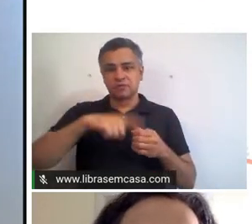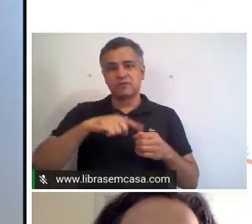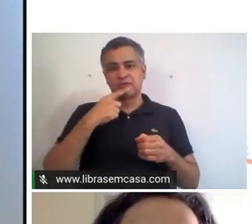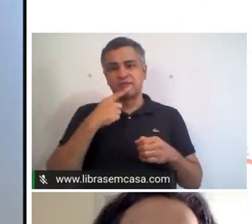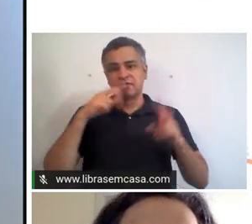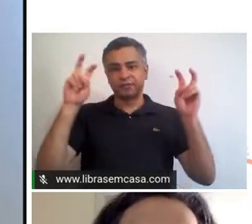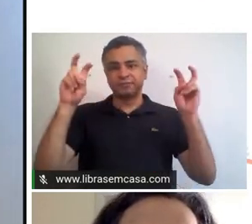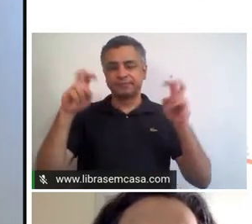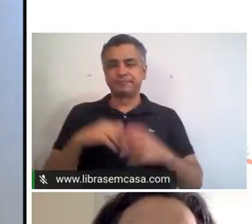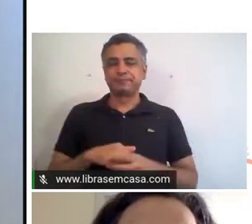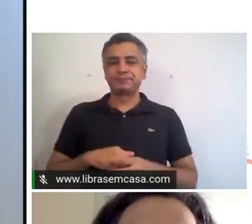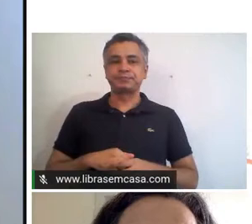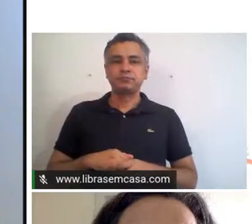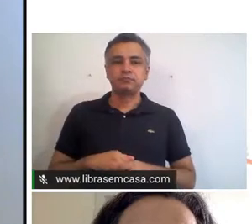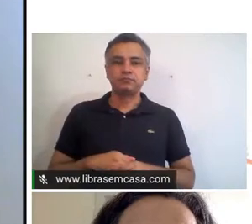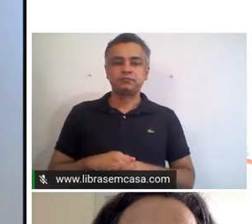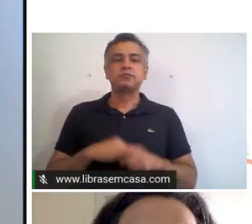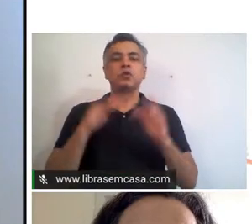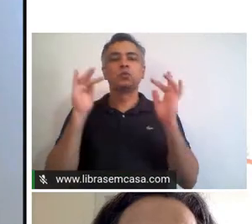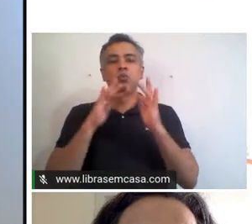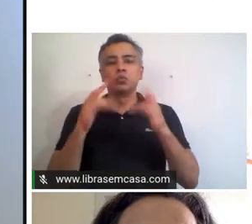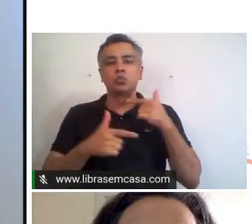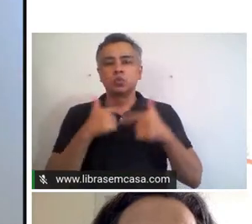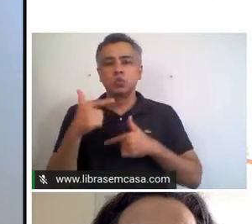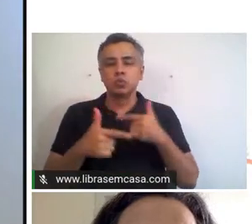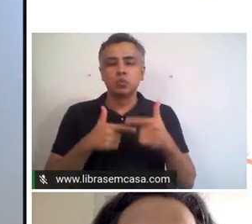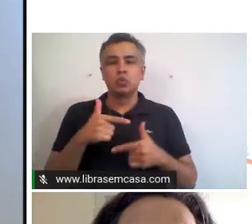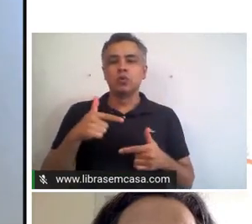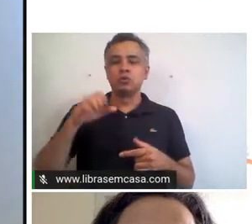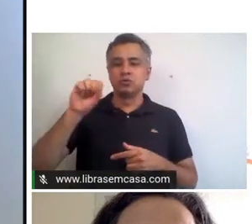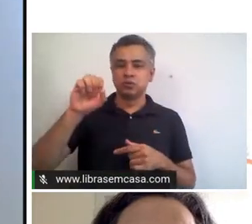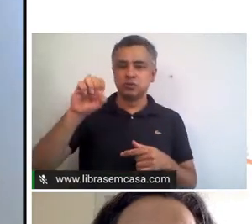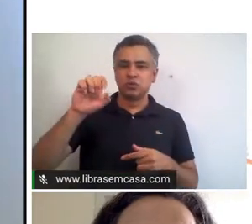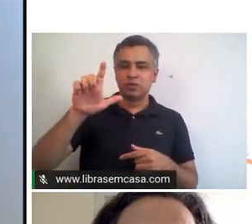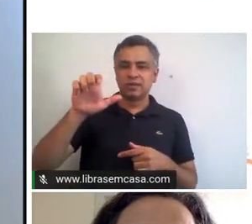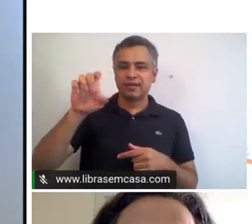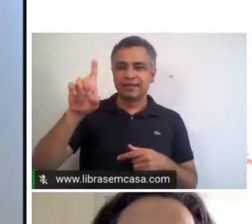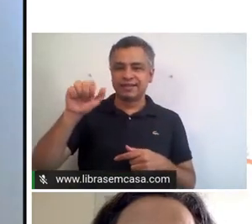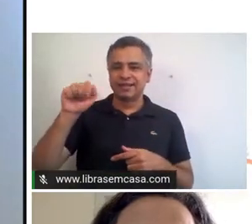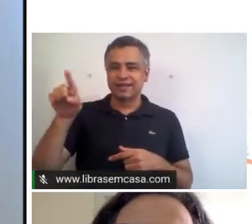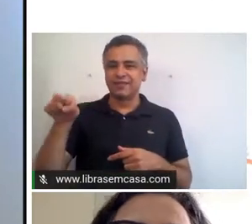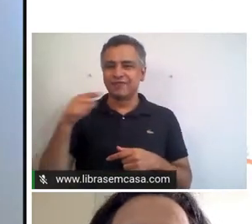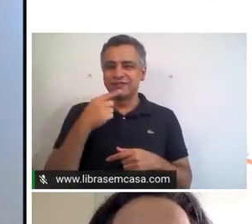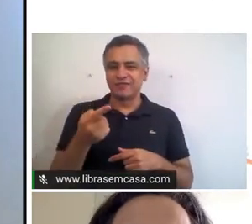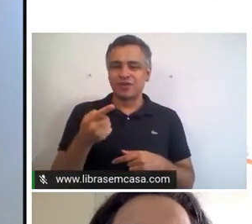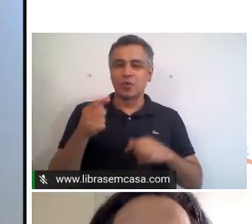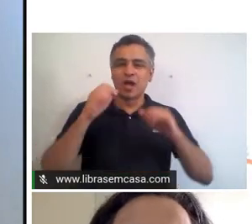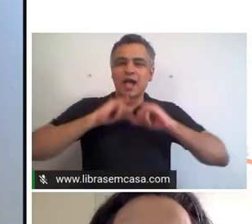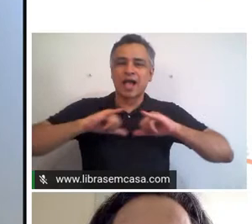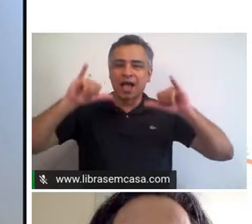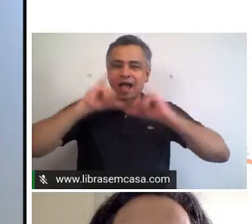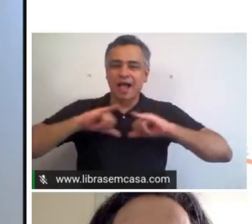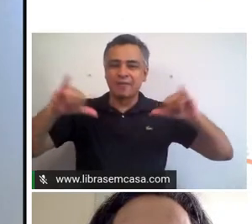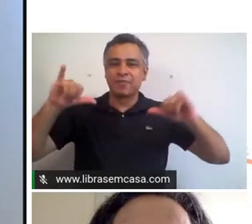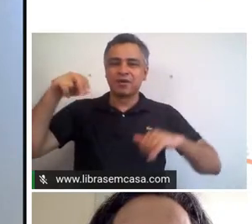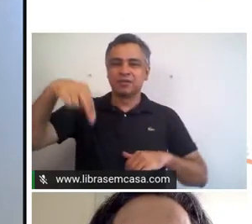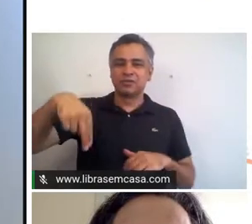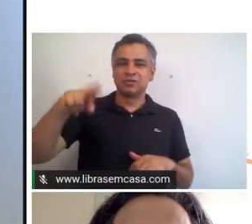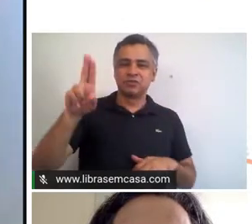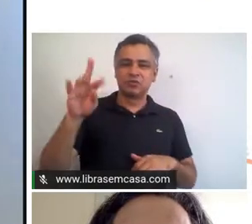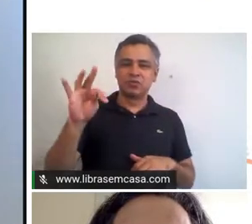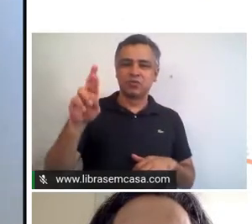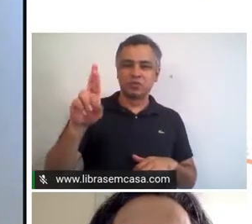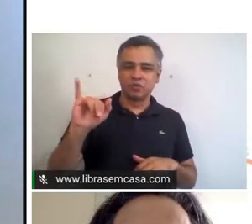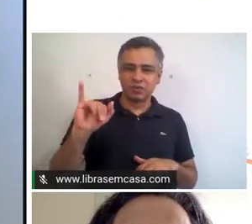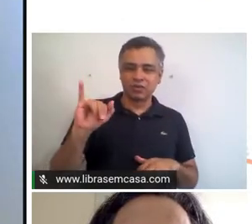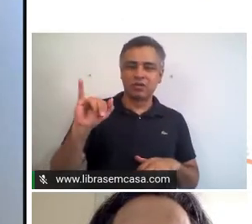da Soledad, uma das coisas que você mencionou agora no final, justamente essas campanhas de nutri-washing, o Bocado, ele fez